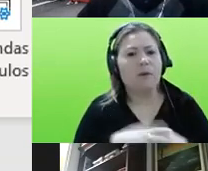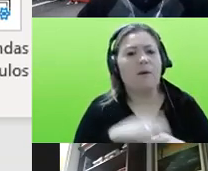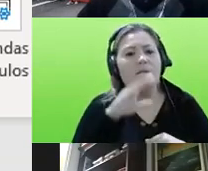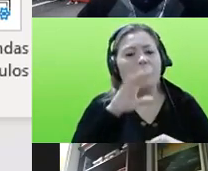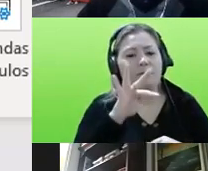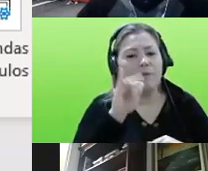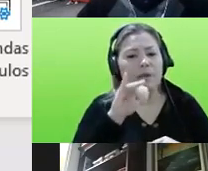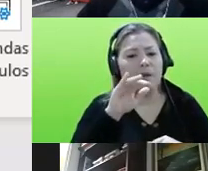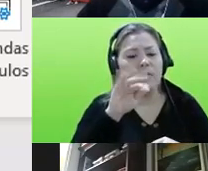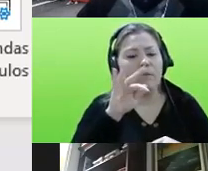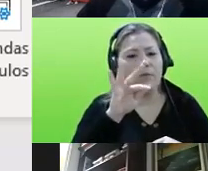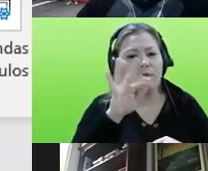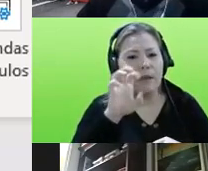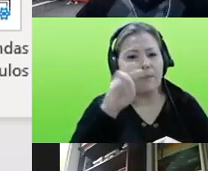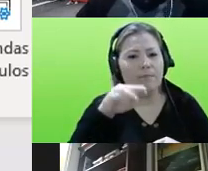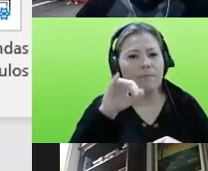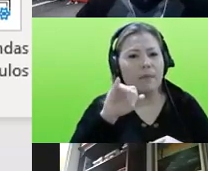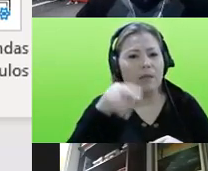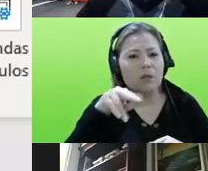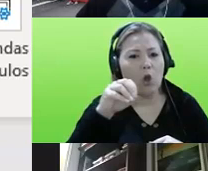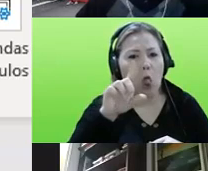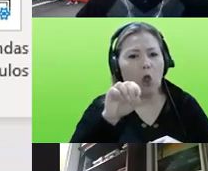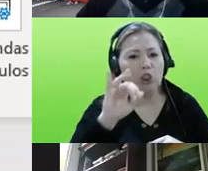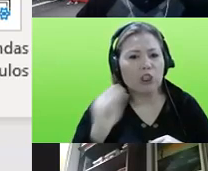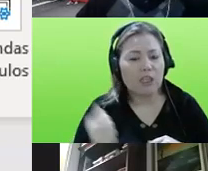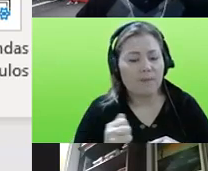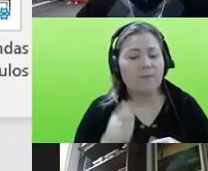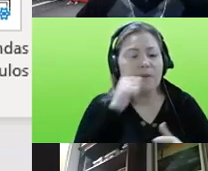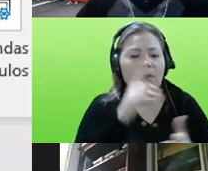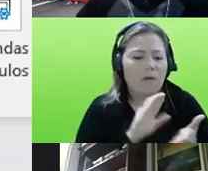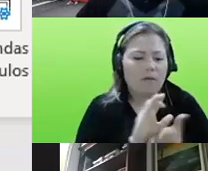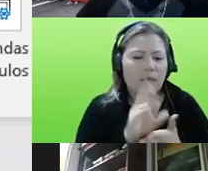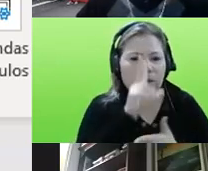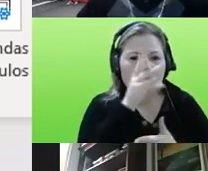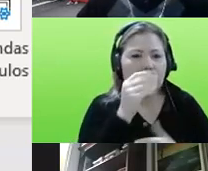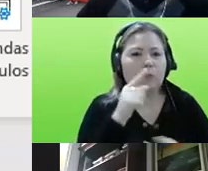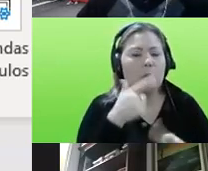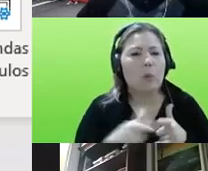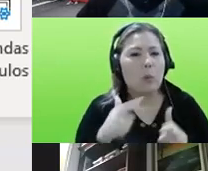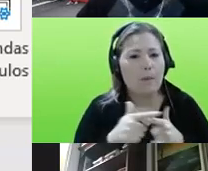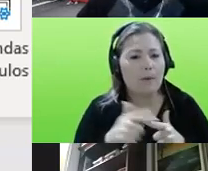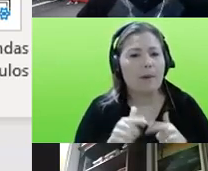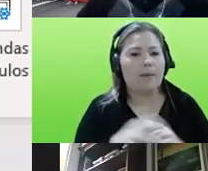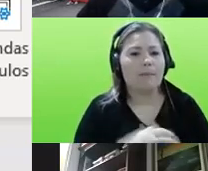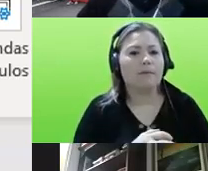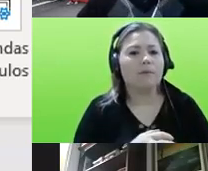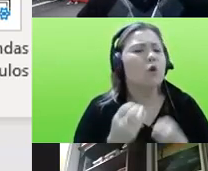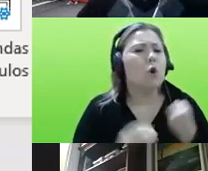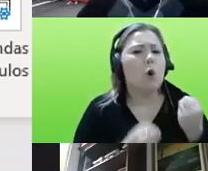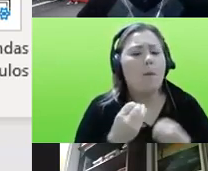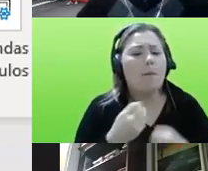espírito hegeliano e investe bastante no problema de como